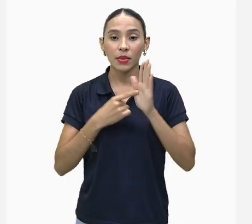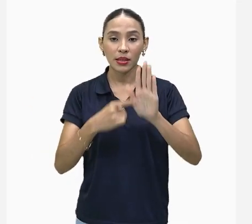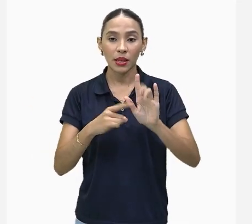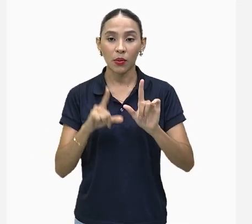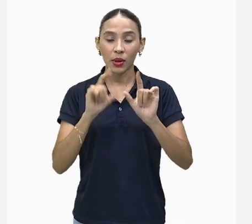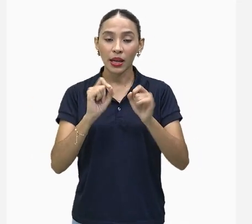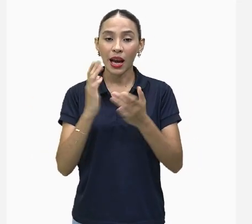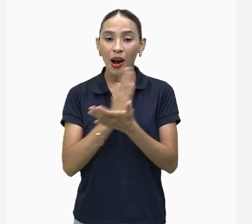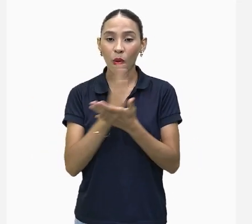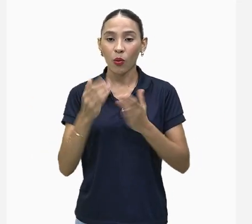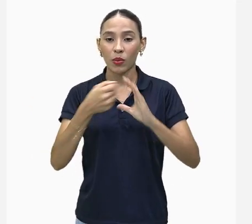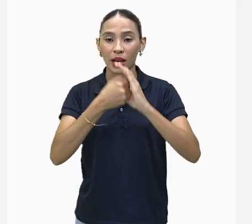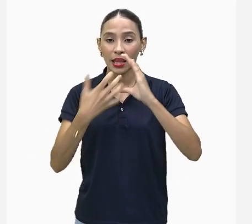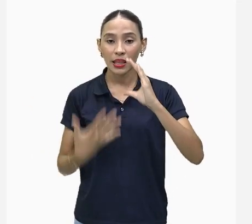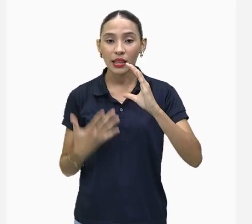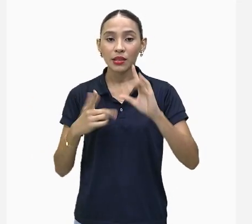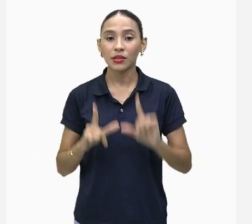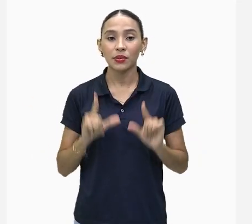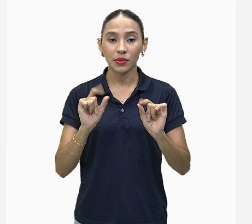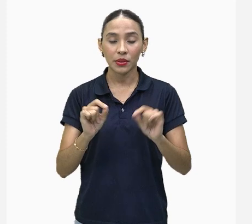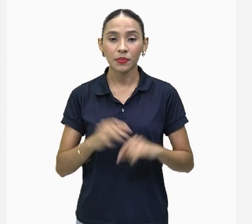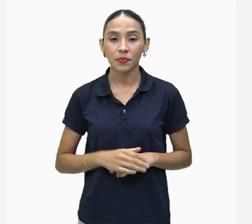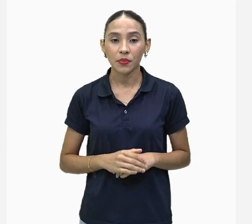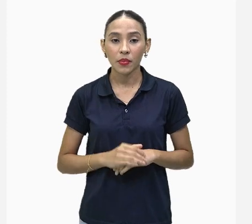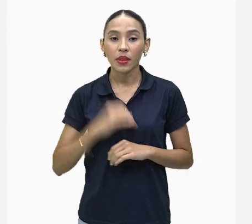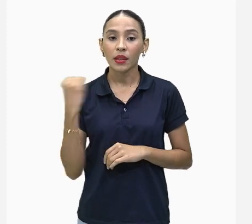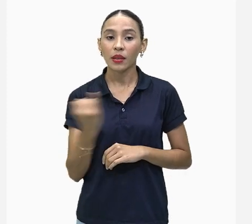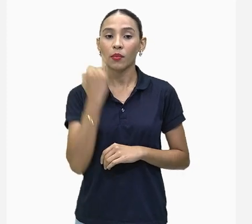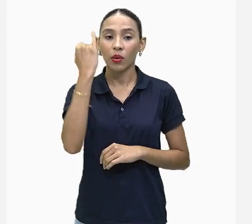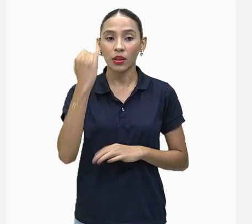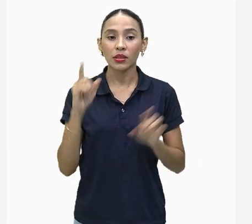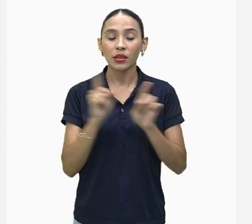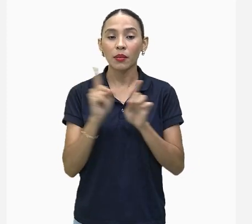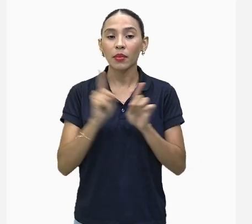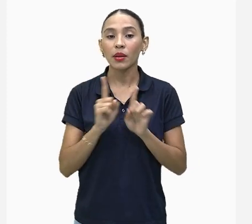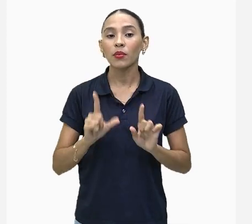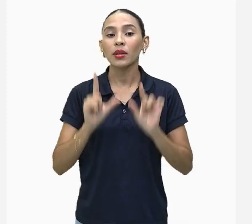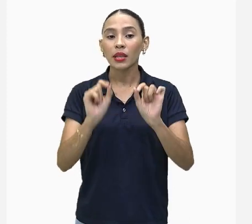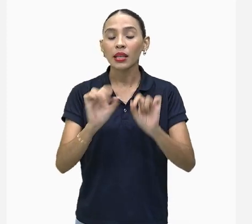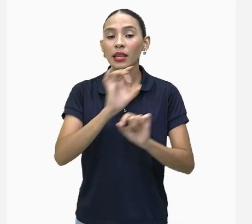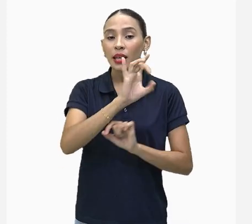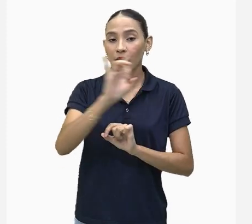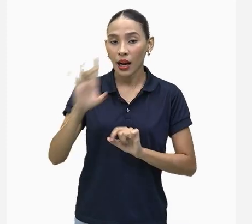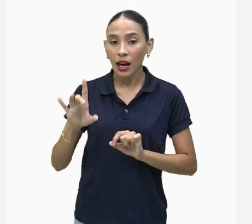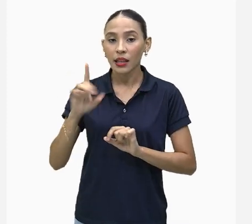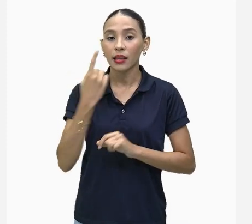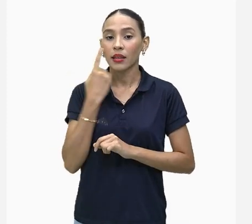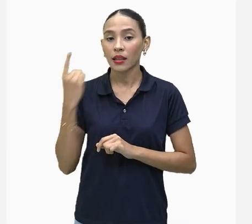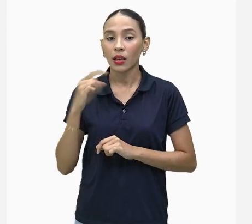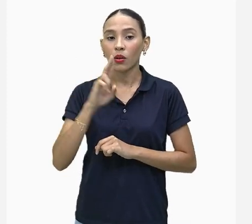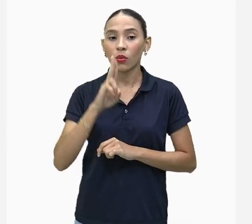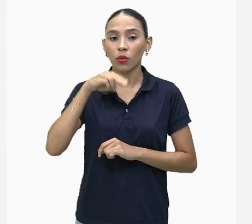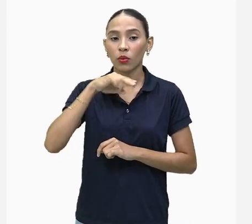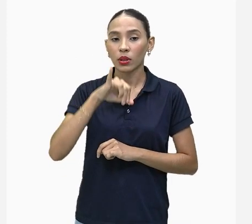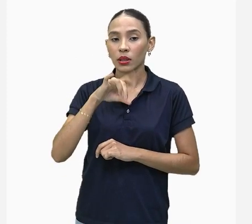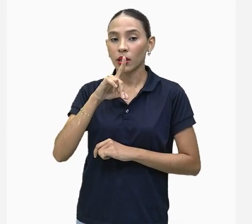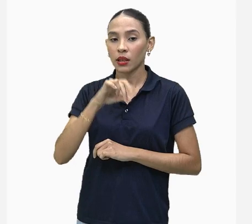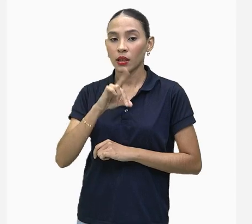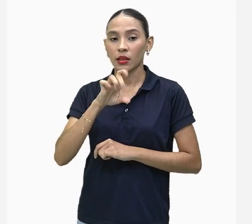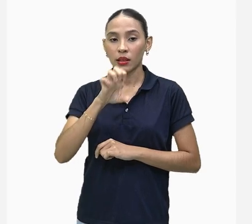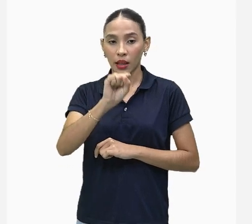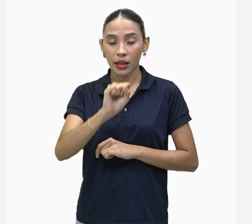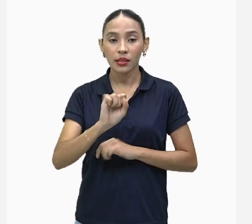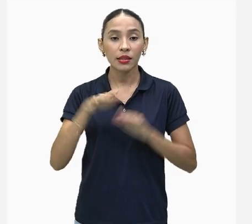aqui algumas características importantes sobre cada uma dessas unidades.